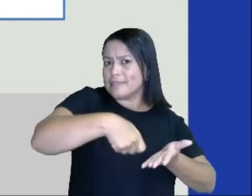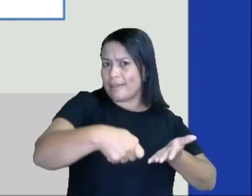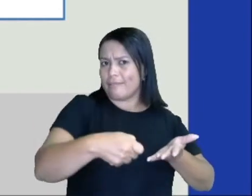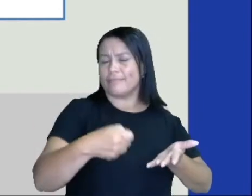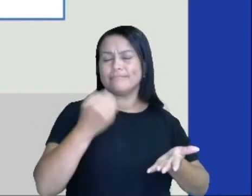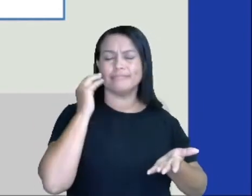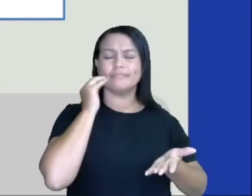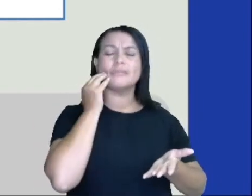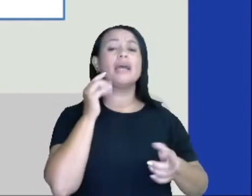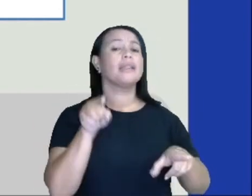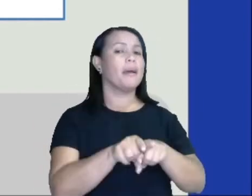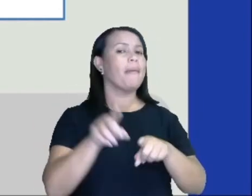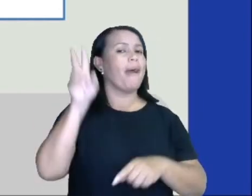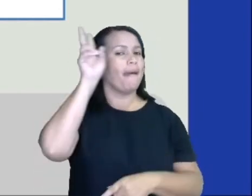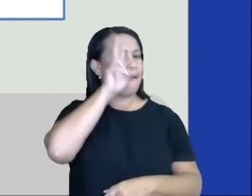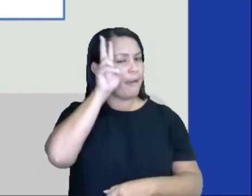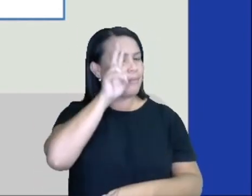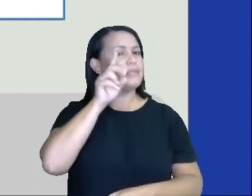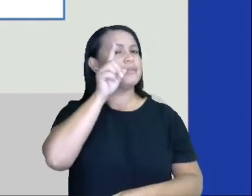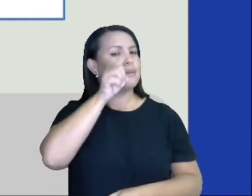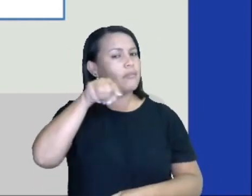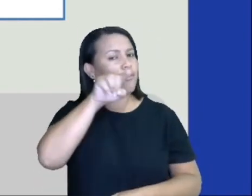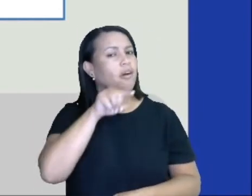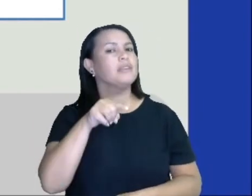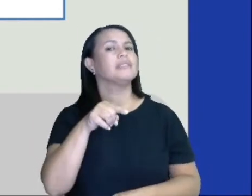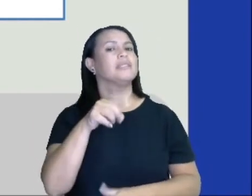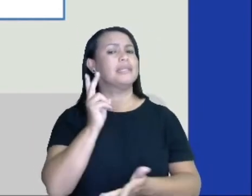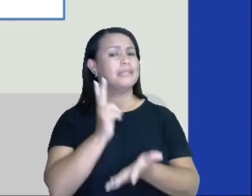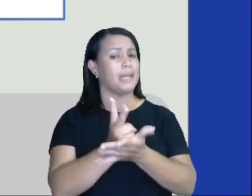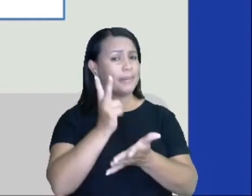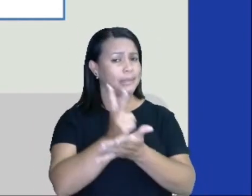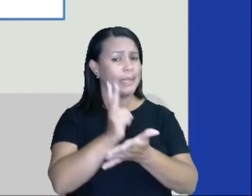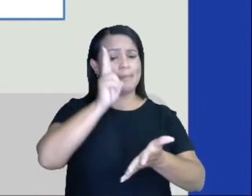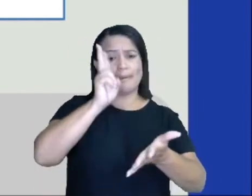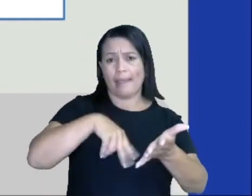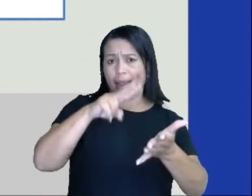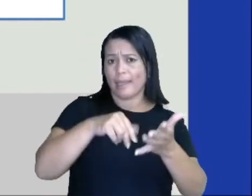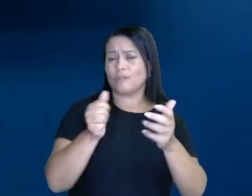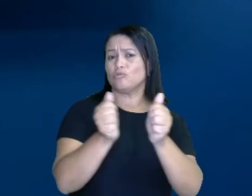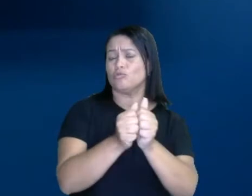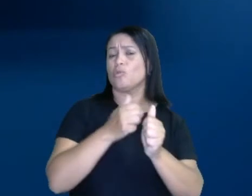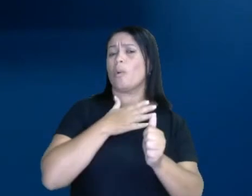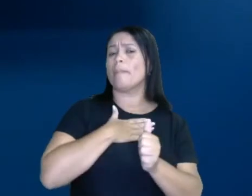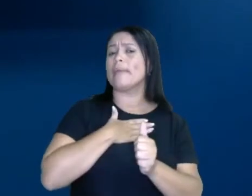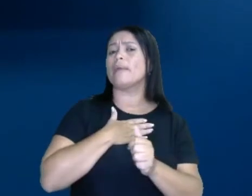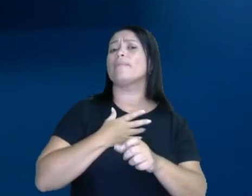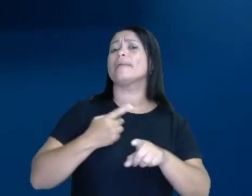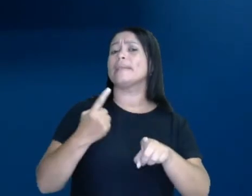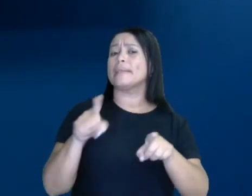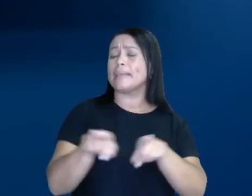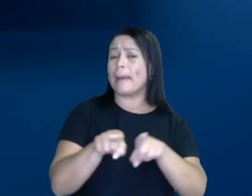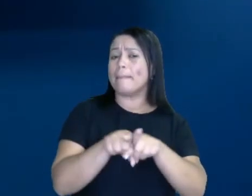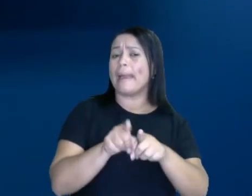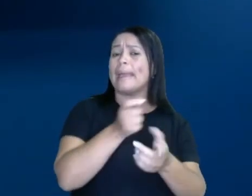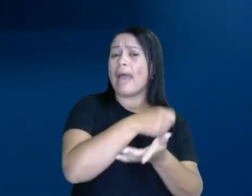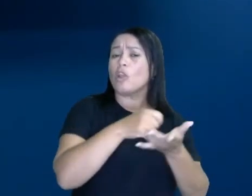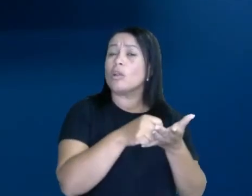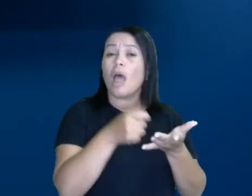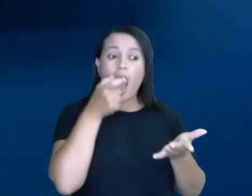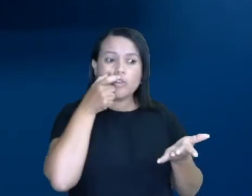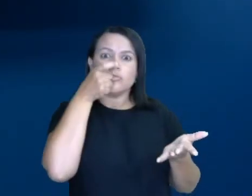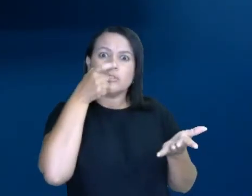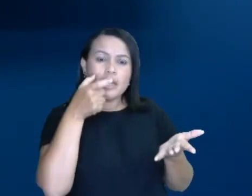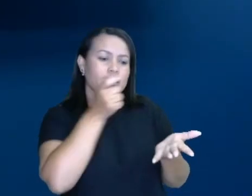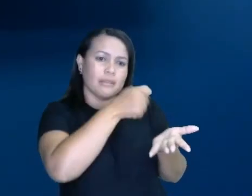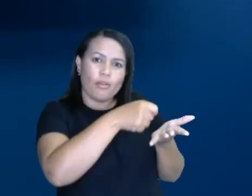pessoal? E lembre-se que eram para vocês estarem sempre lendo comigo, tá bem? E aí procurando anotar o que vocês acham